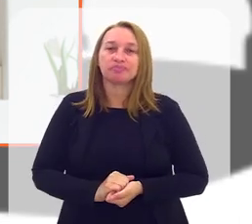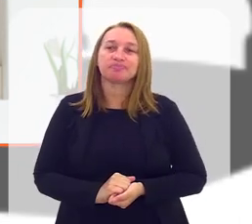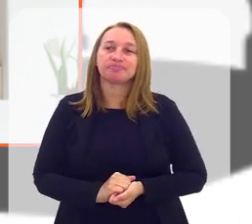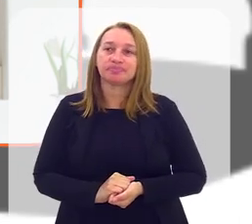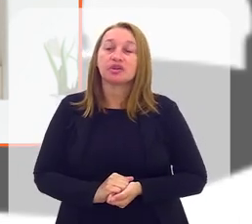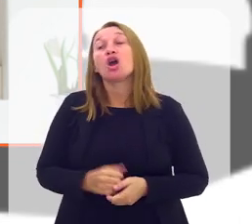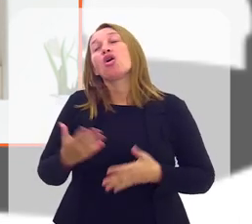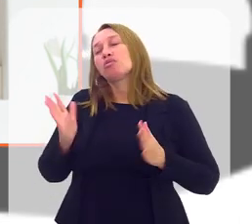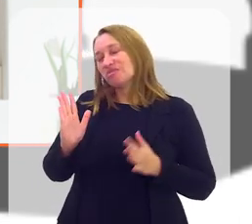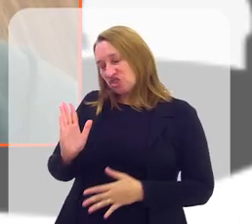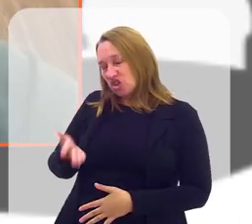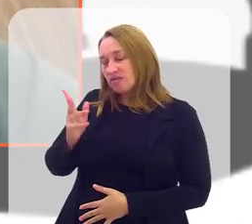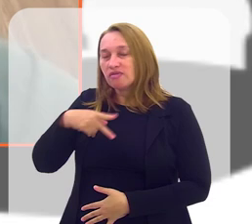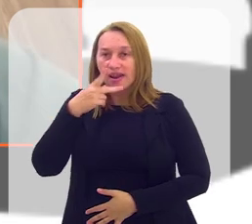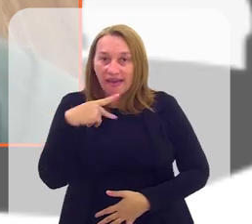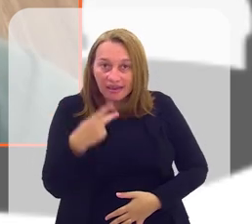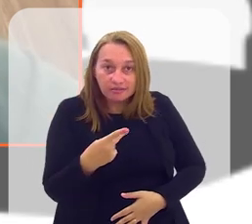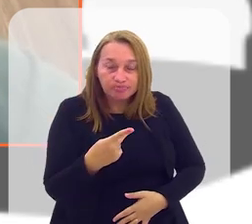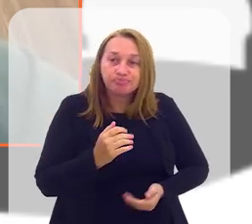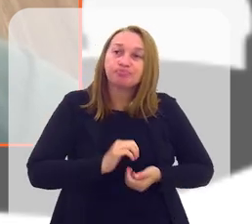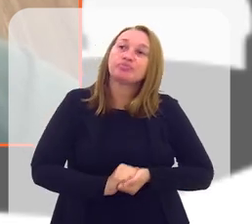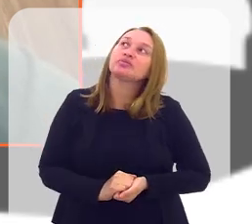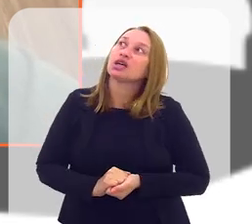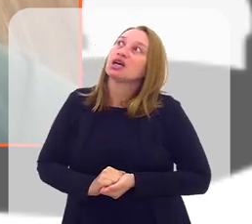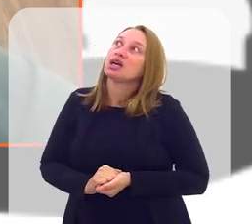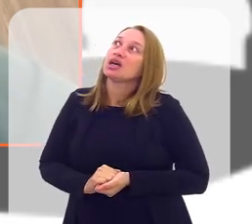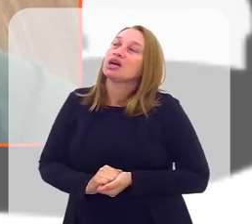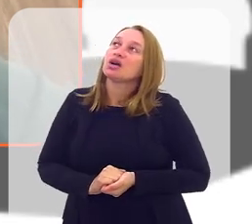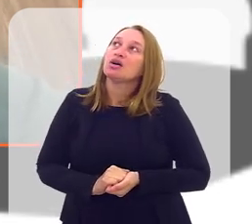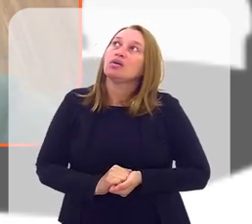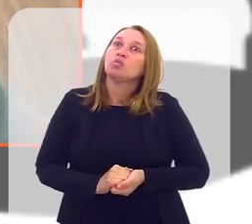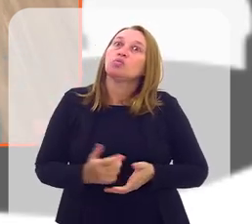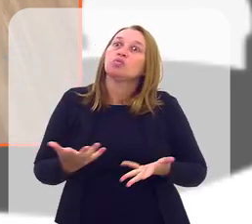políticas públicas? Então, como eu disse,